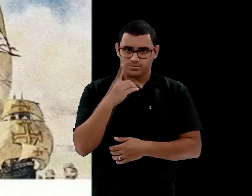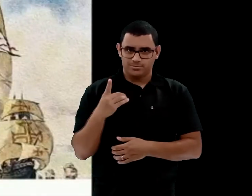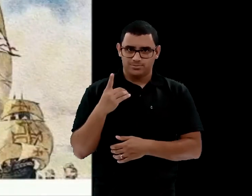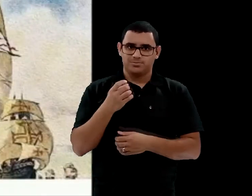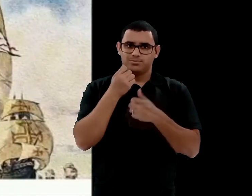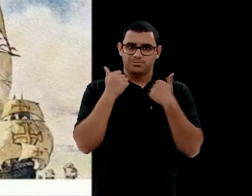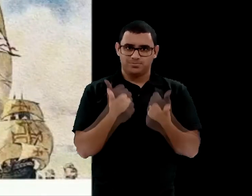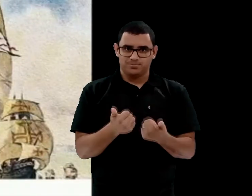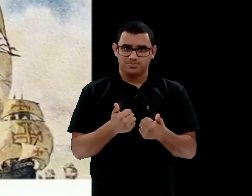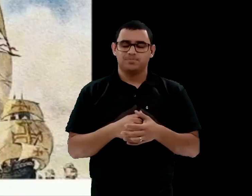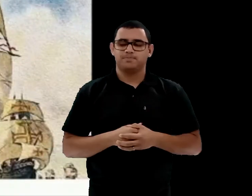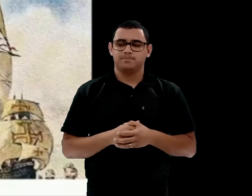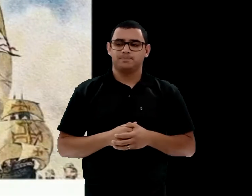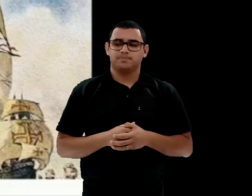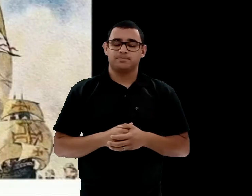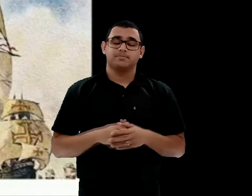Bom dia, tudo bem?